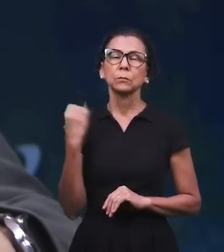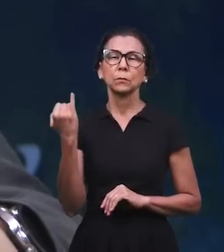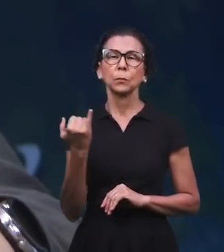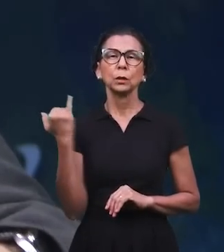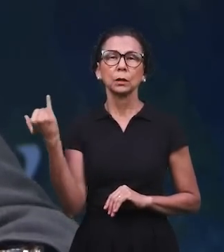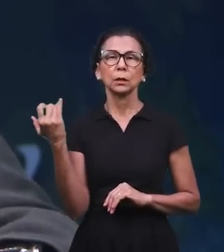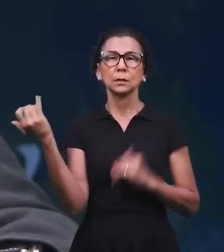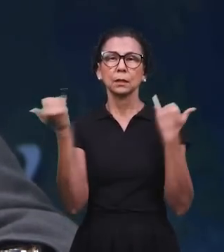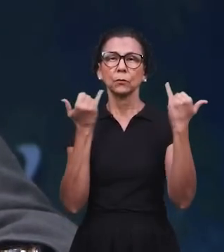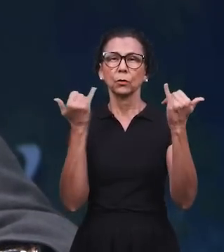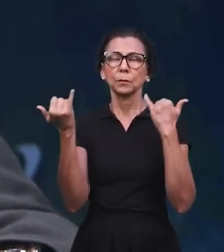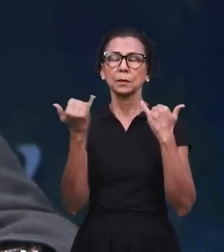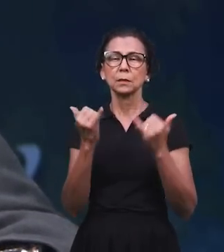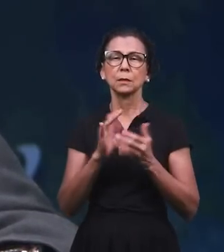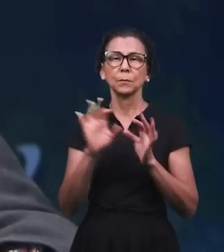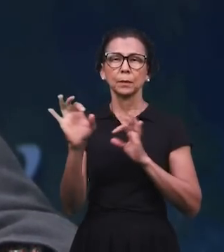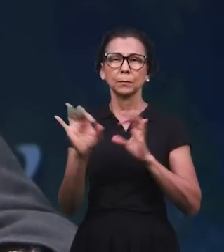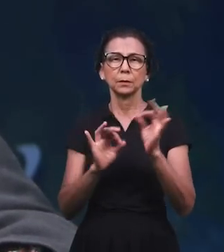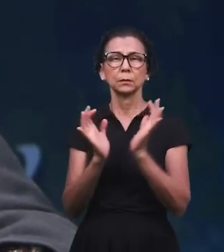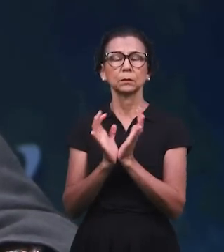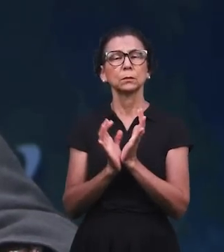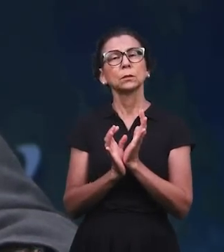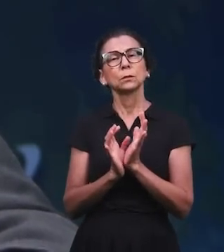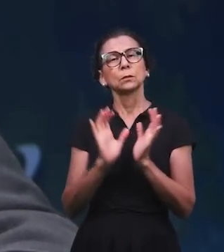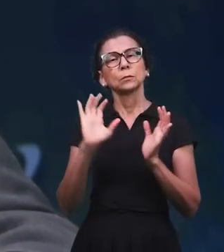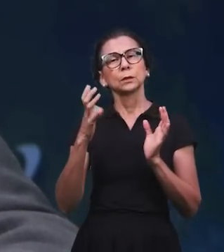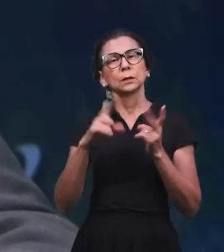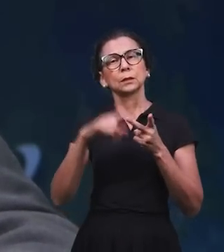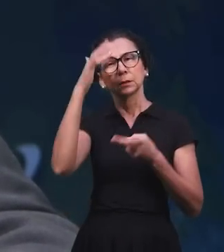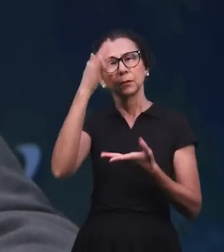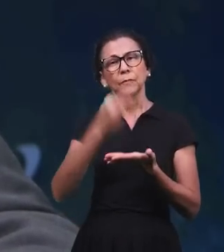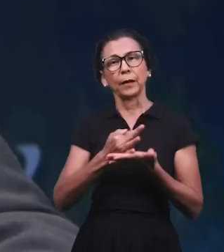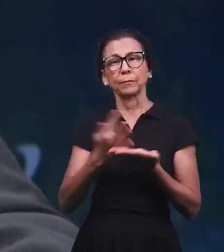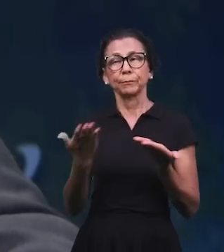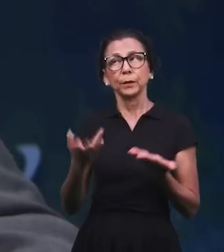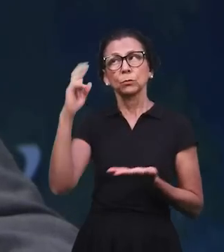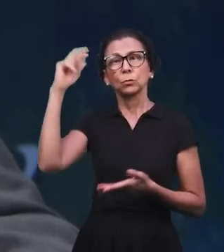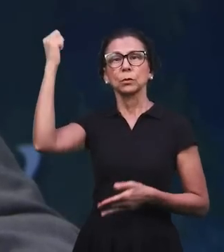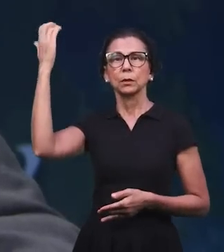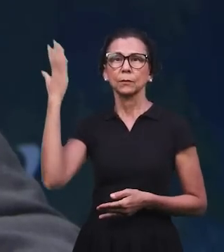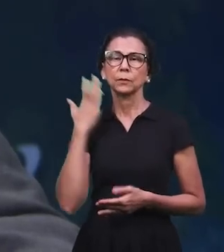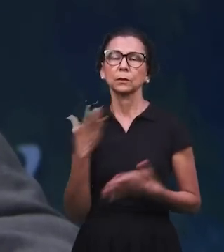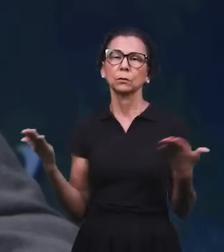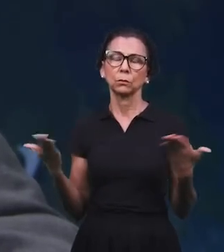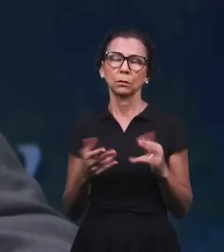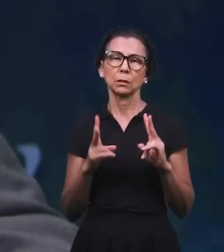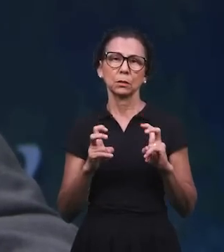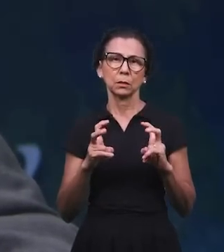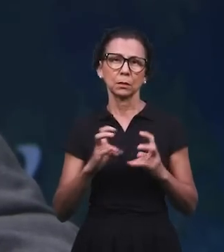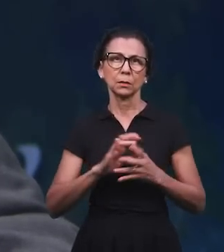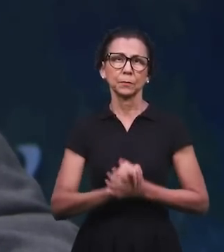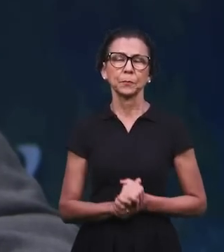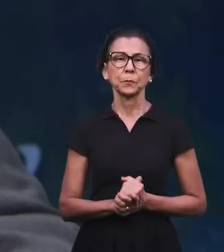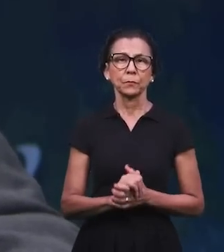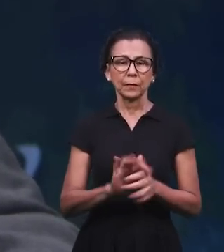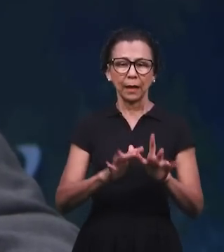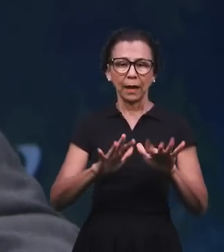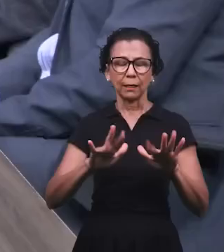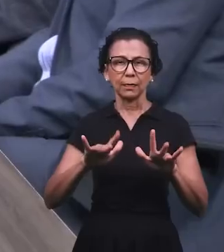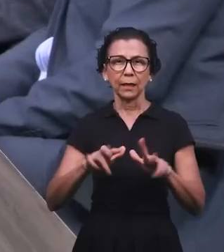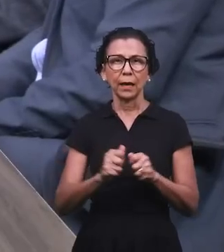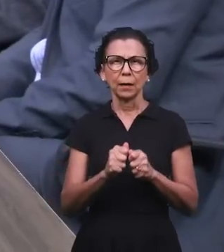por orientação do Senhor. E hoje, para a gente tratar deste assunto sobre a Terra Retiniu, nós vamos contar aqui com a presença novamente do